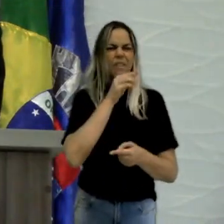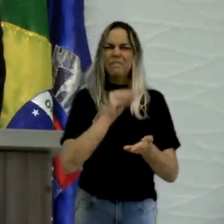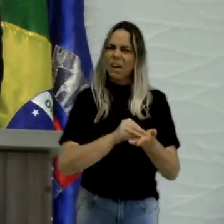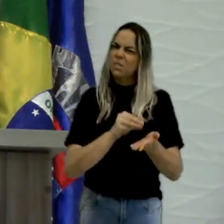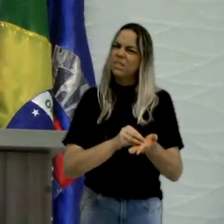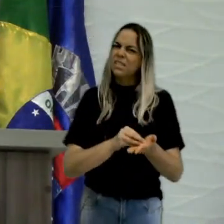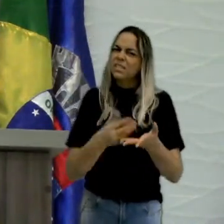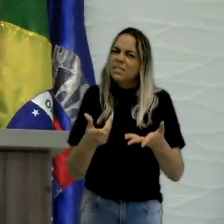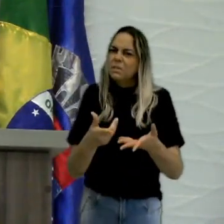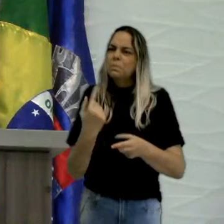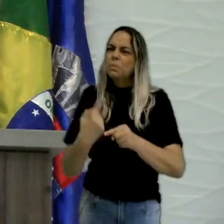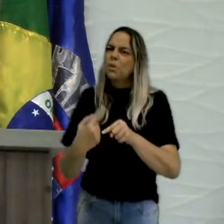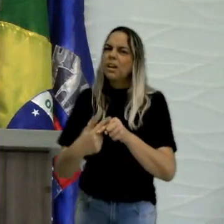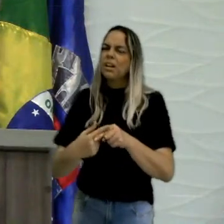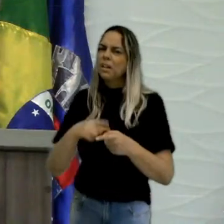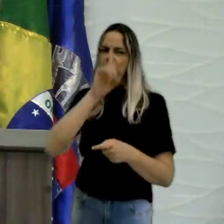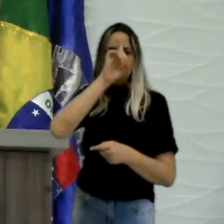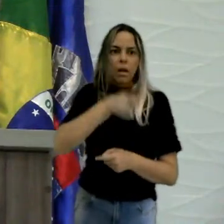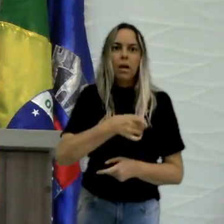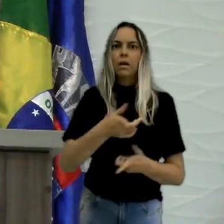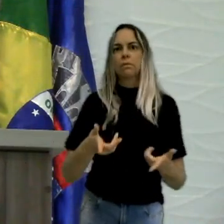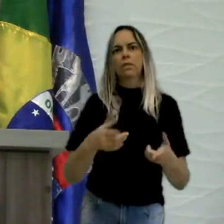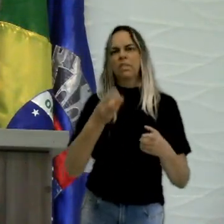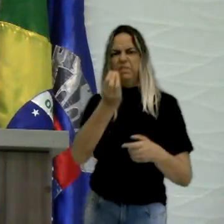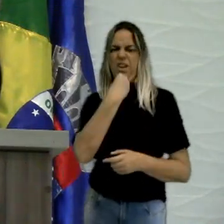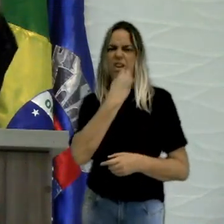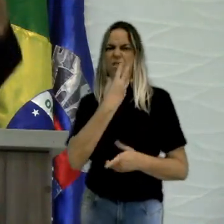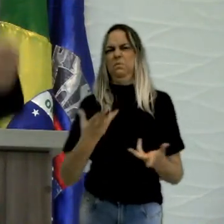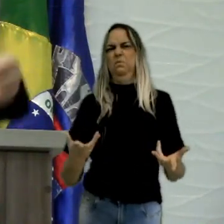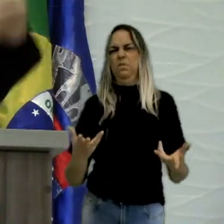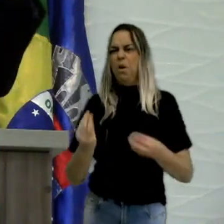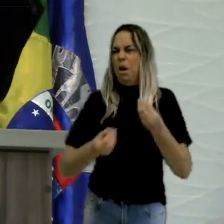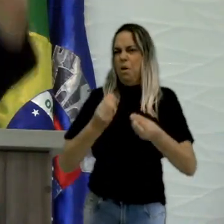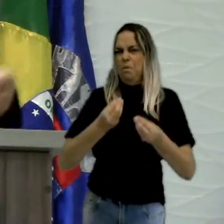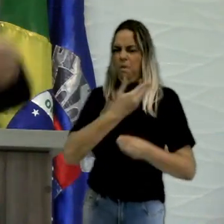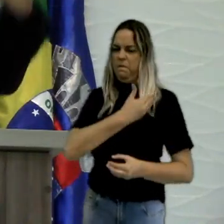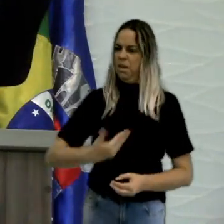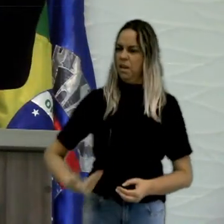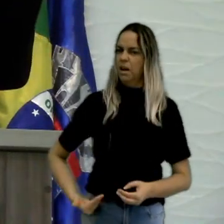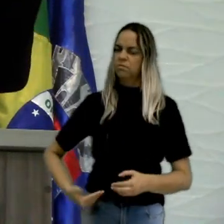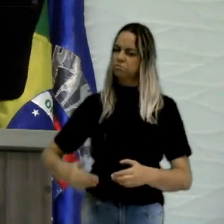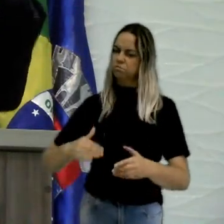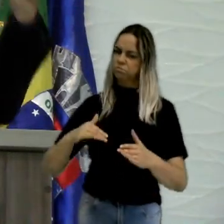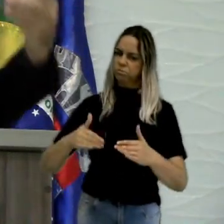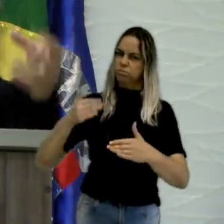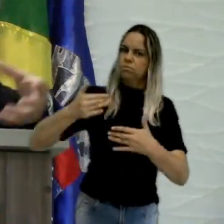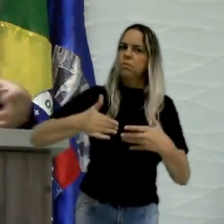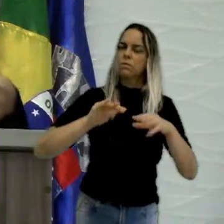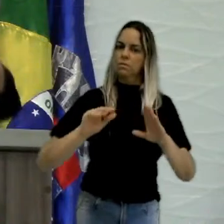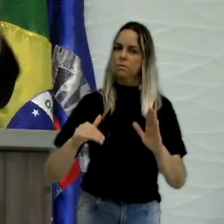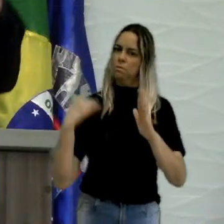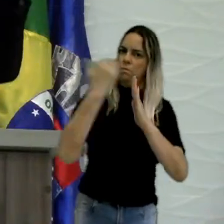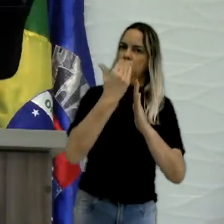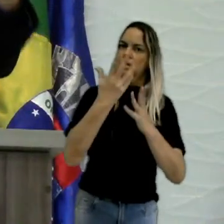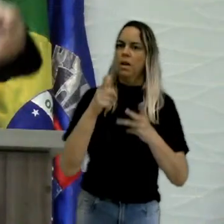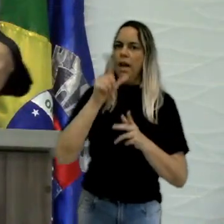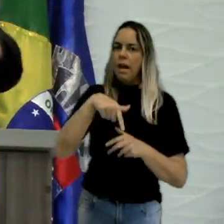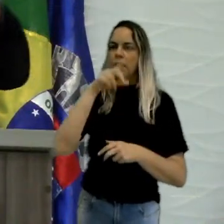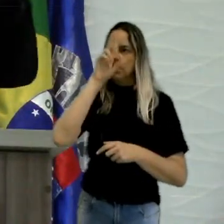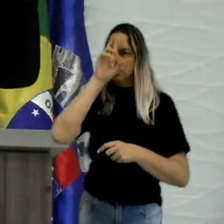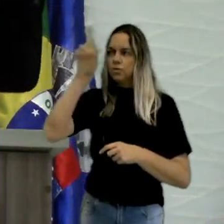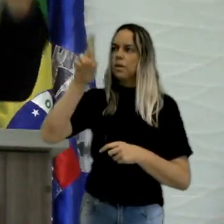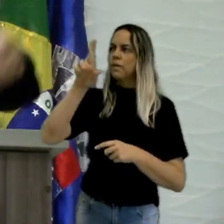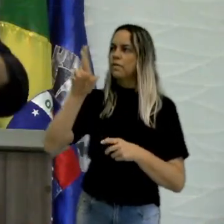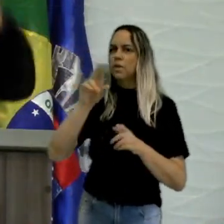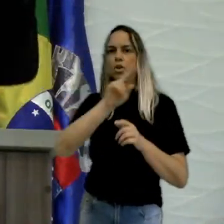manda? Que mando fraco é esse? Que você quer governar, quer estar à frente, quer dizer que nomeia chefe, nomeia